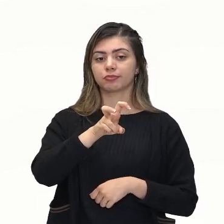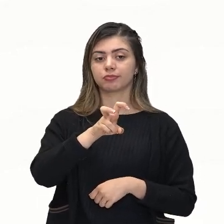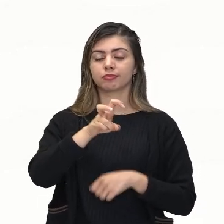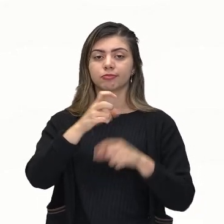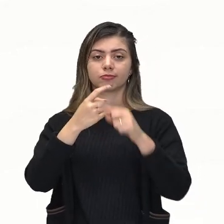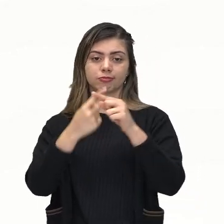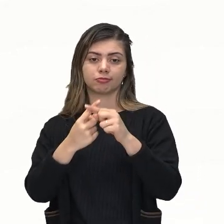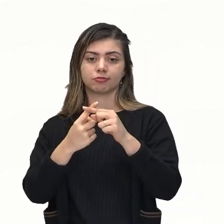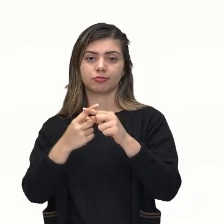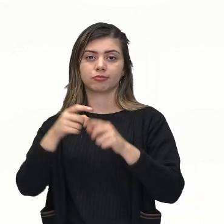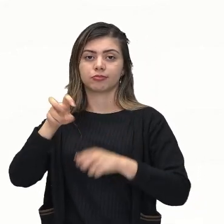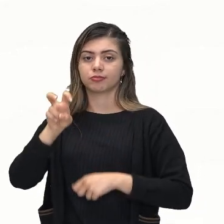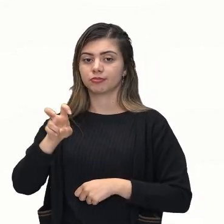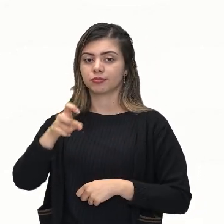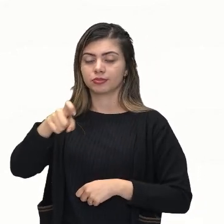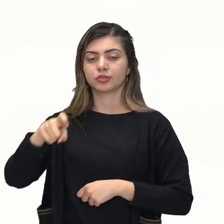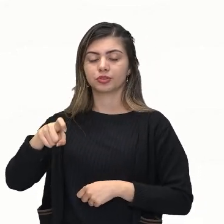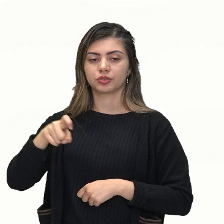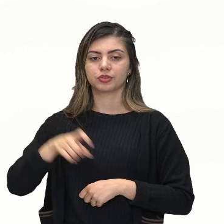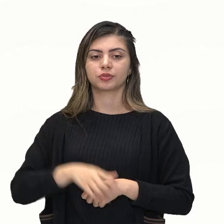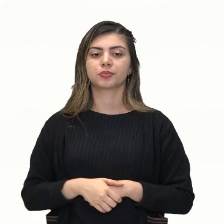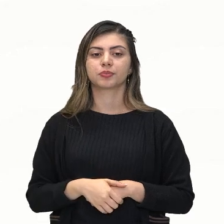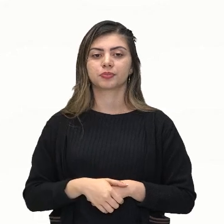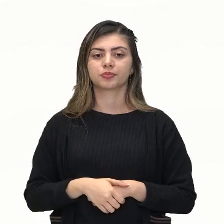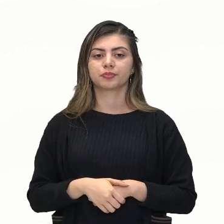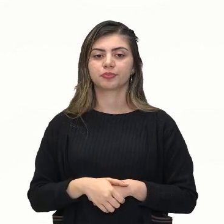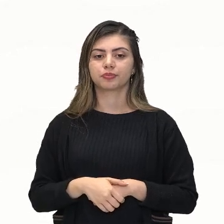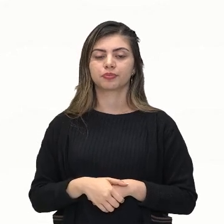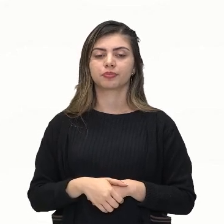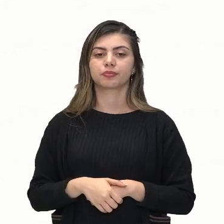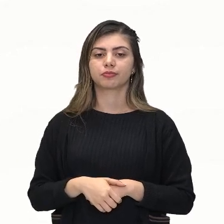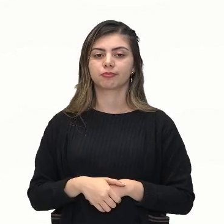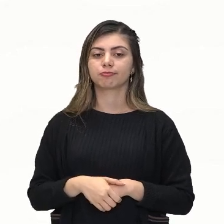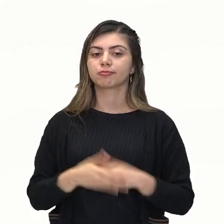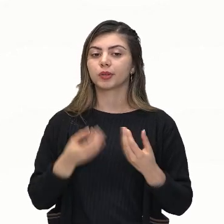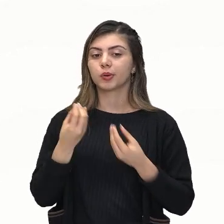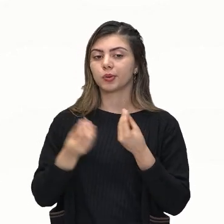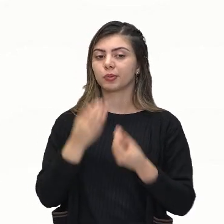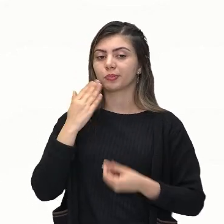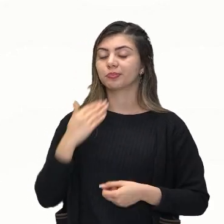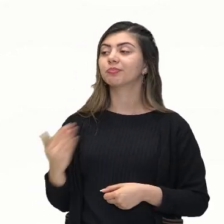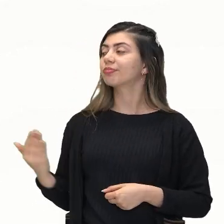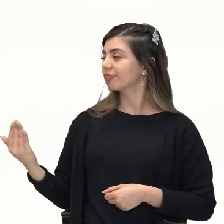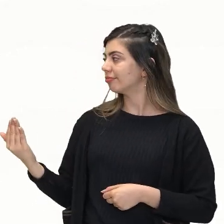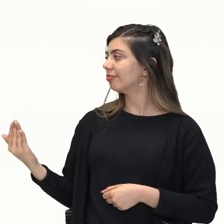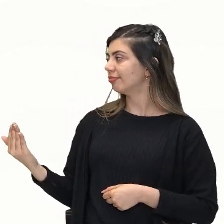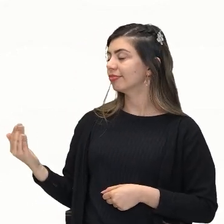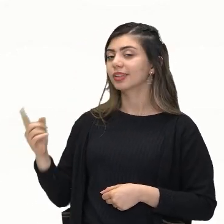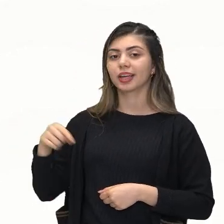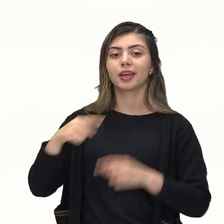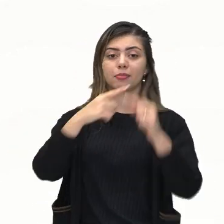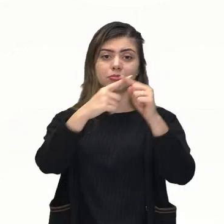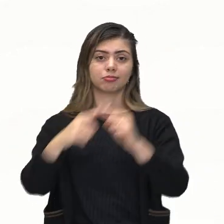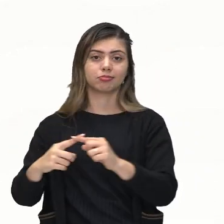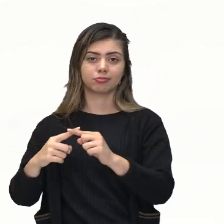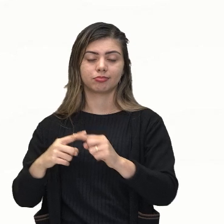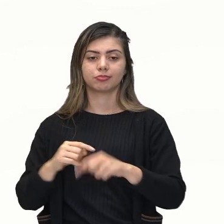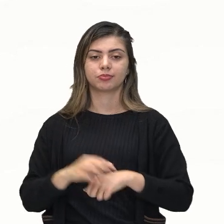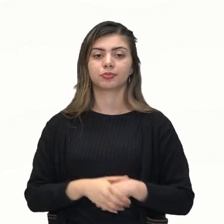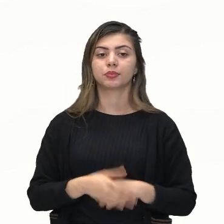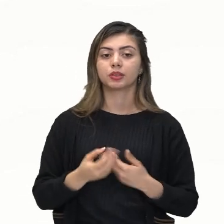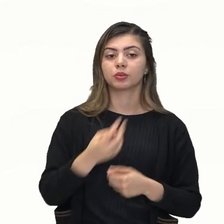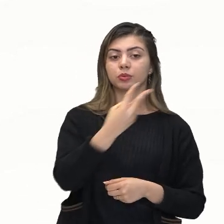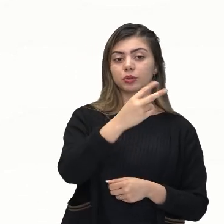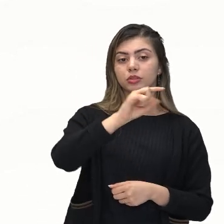2,5 vezes x, tá? Olha aí, ó, é exatamente essa multiplicação aqui, ó. O de